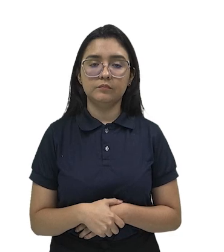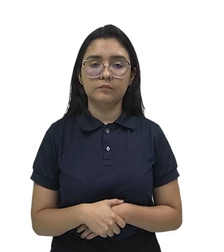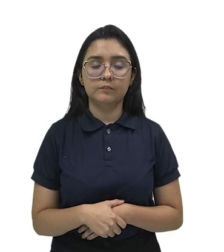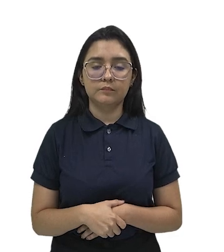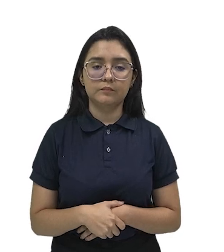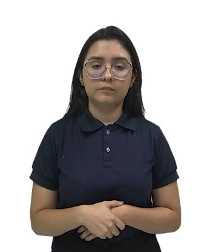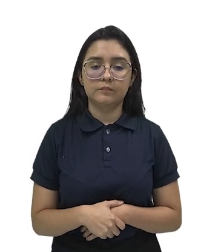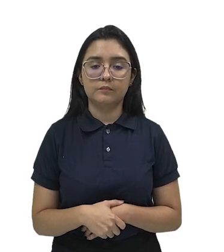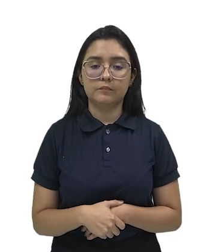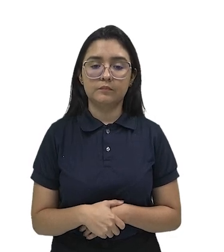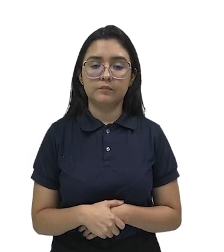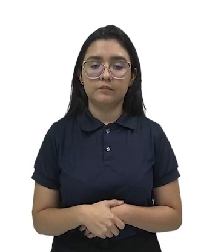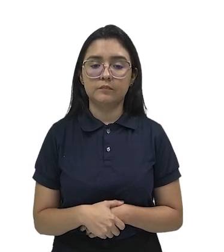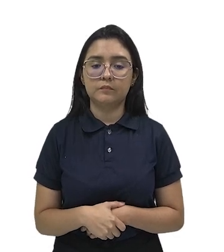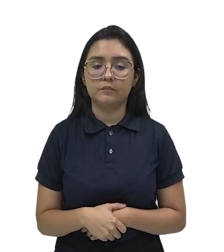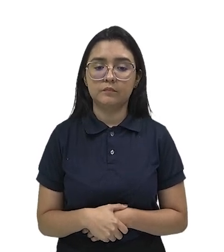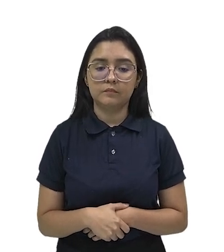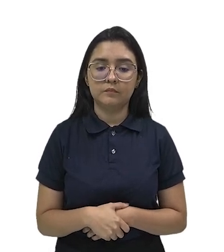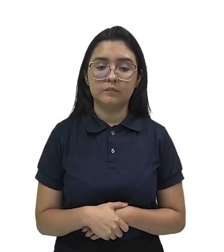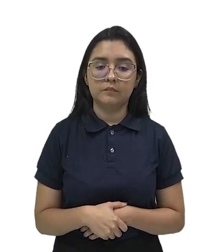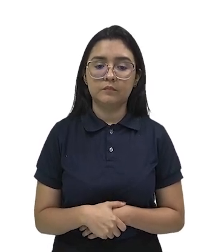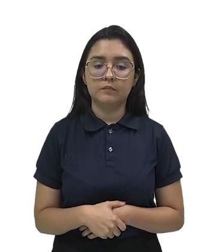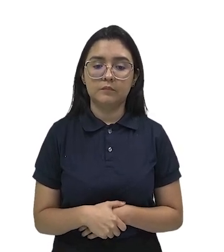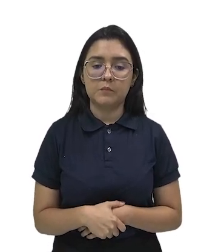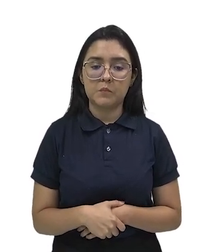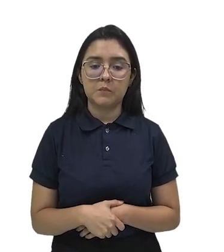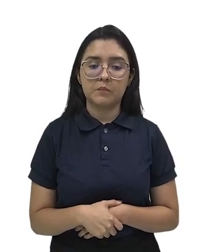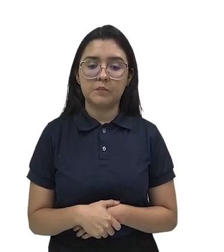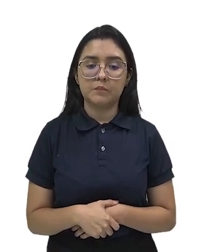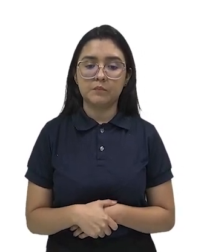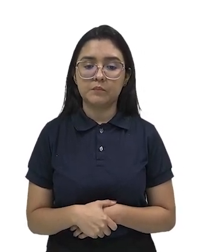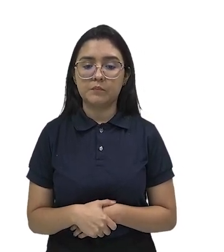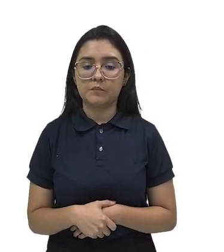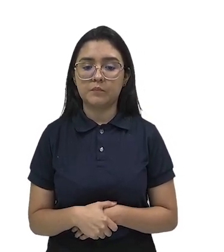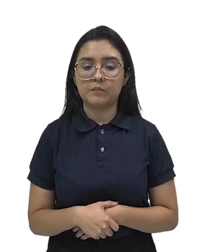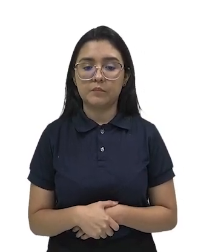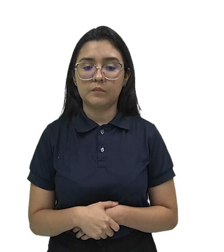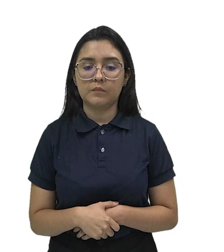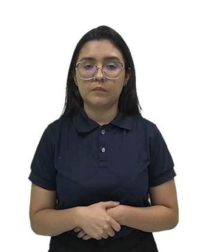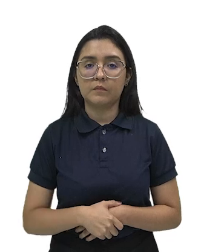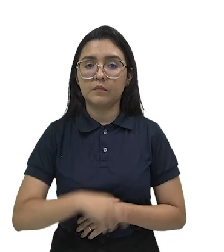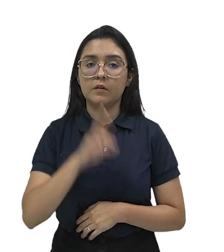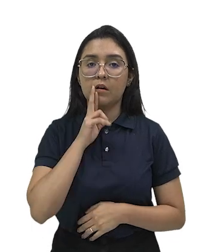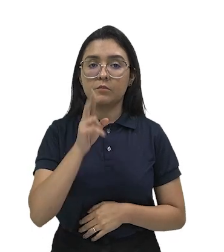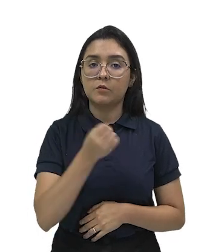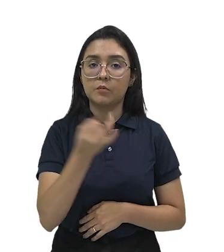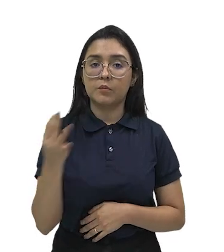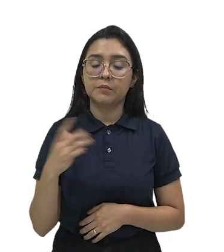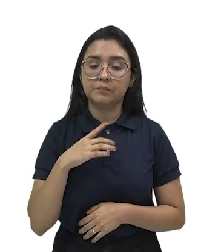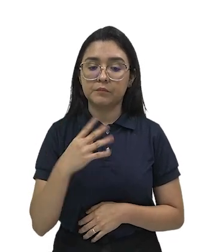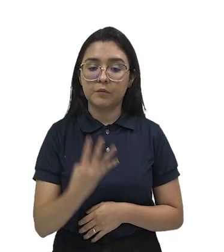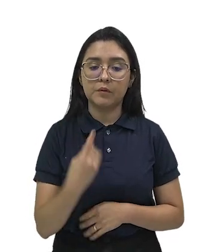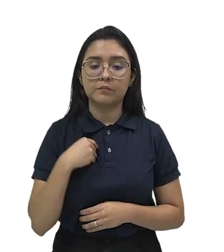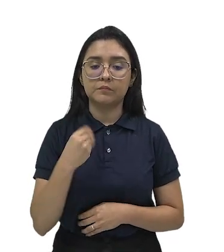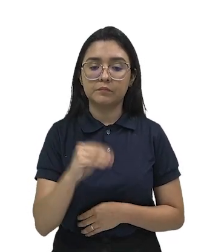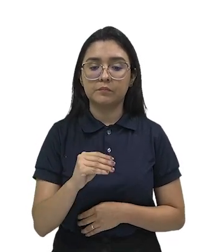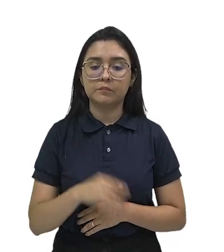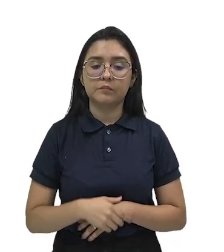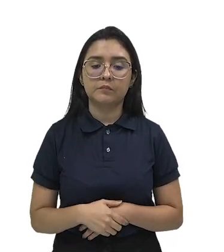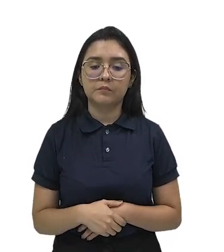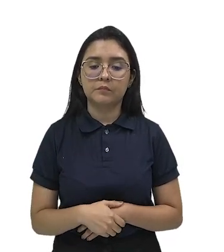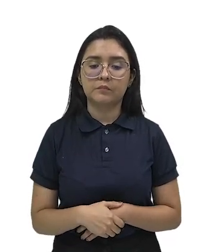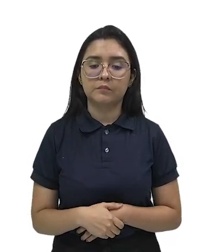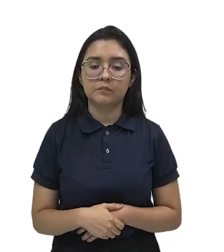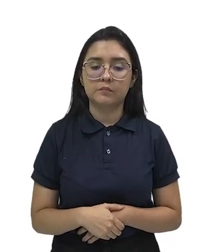36. Aí 7 e 6, 13 vai em 1. Isso vai me dar 4. Olha lá,